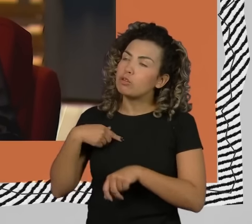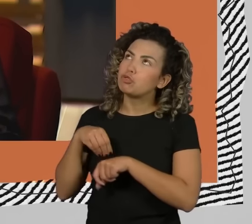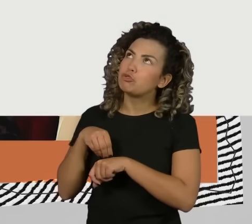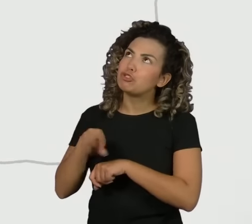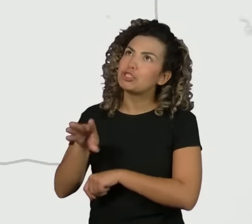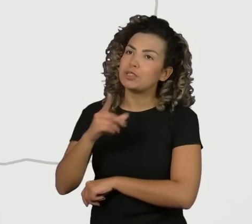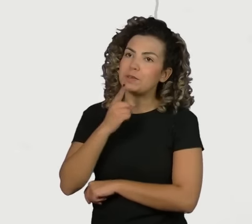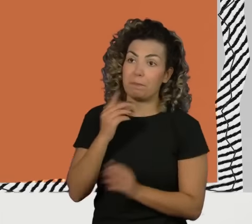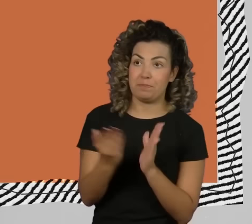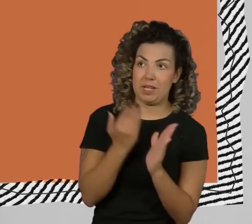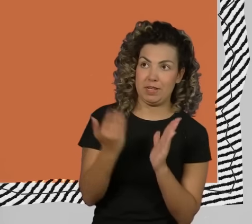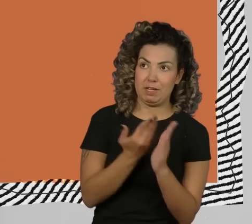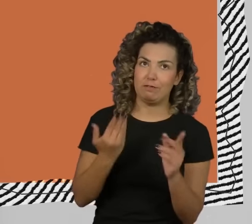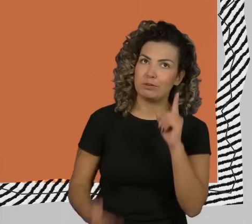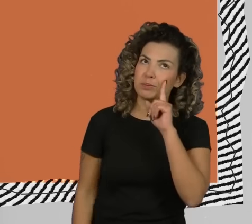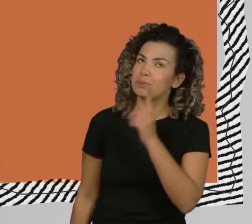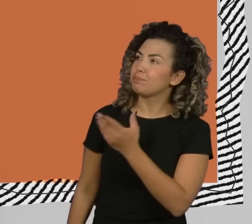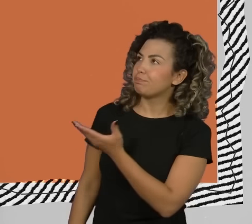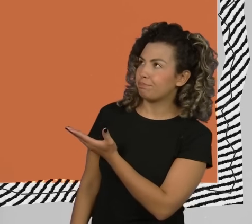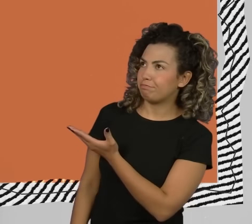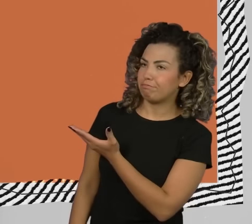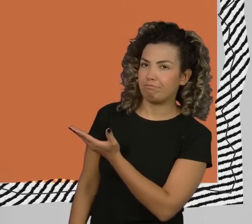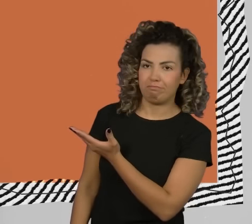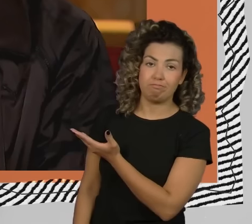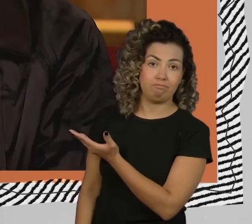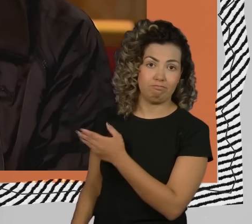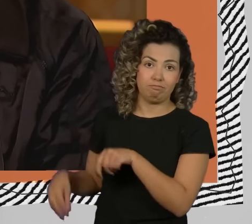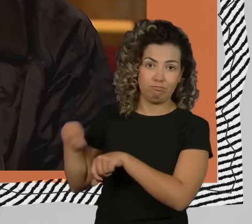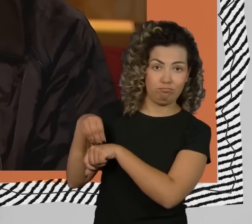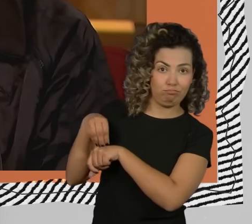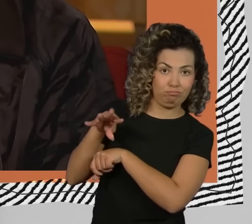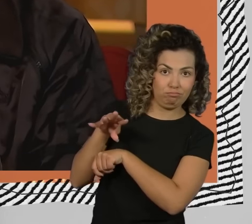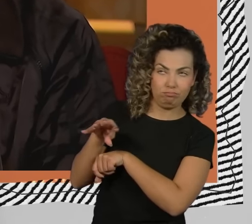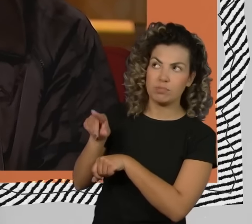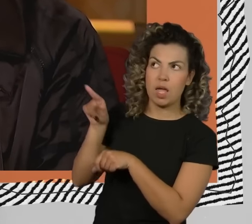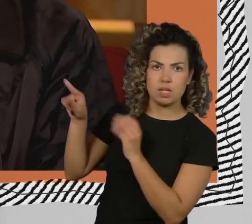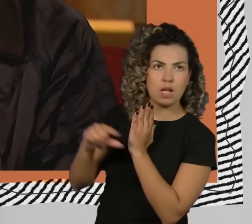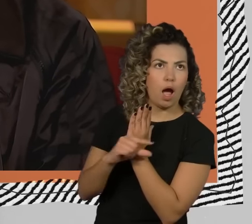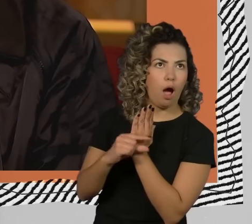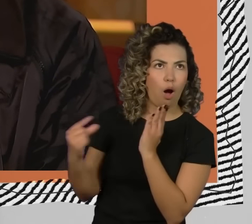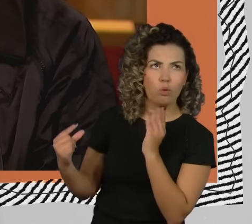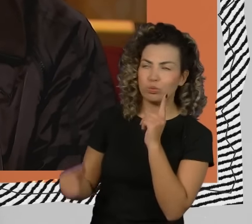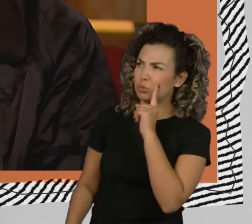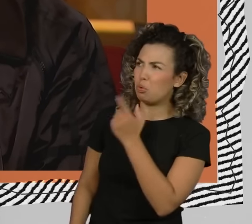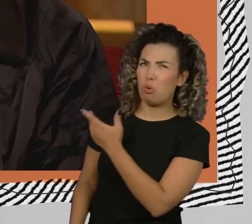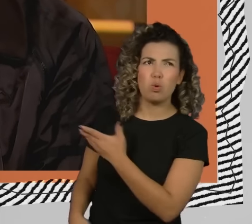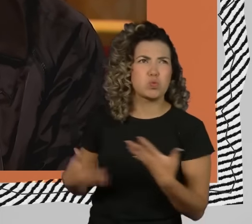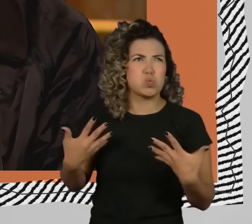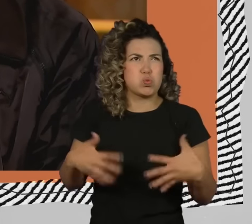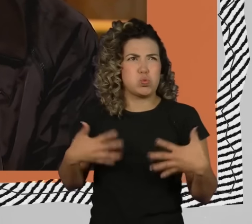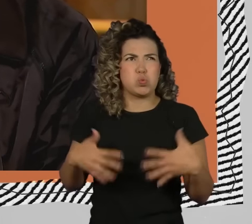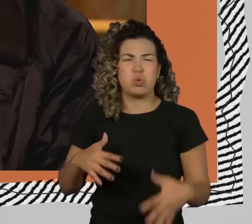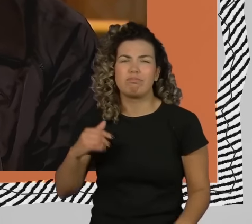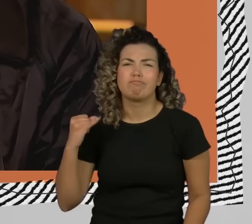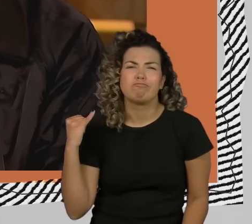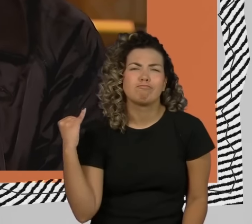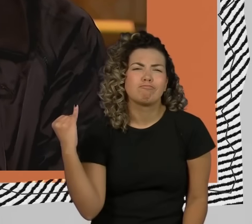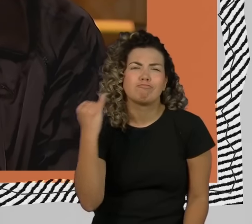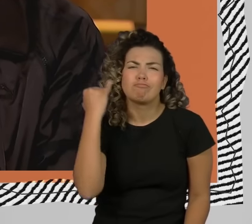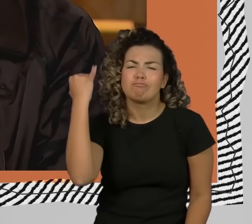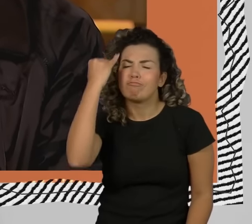A Soberania, de Jorge Bataille. Para mim, o autor mais importante, que é o que eu venho